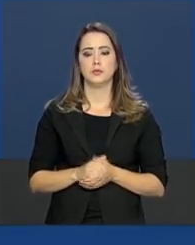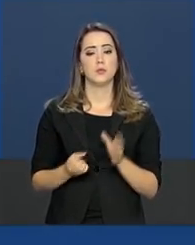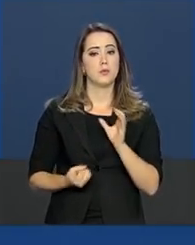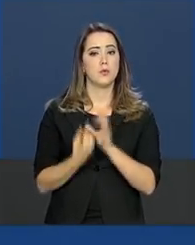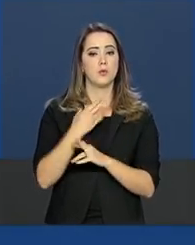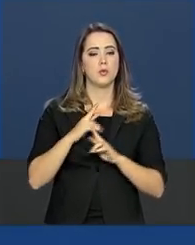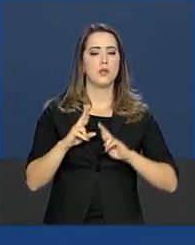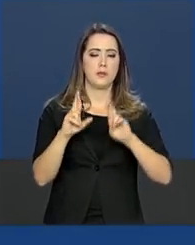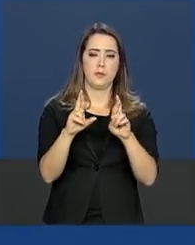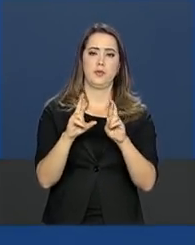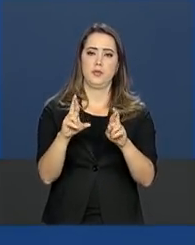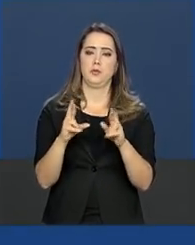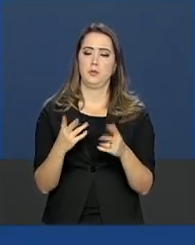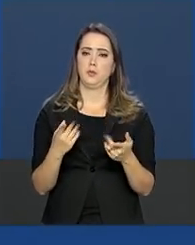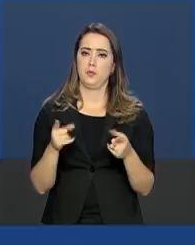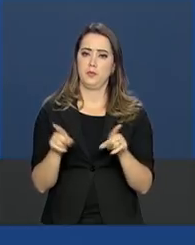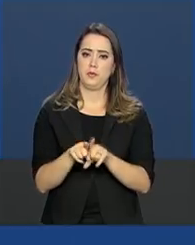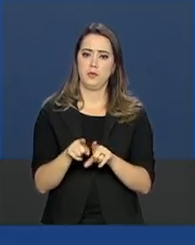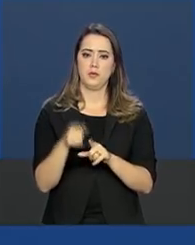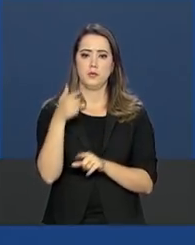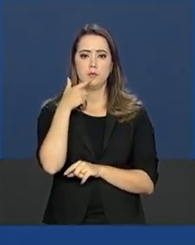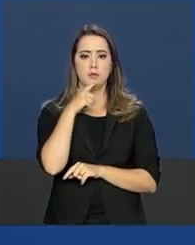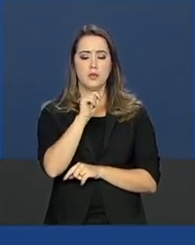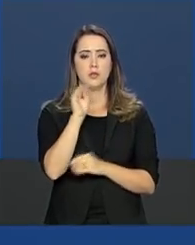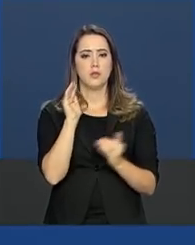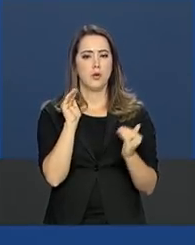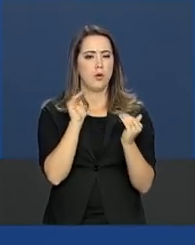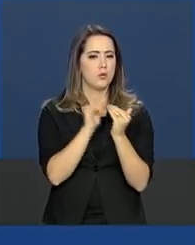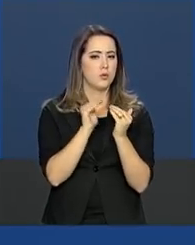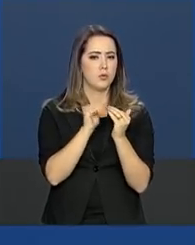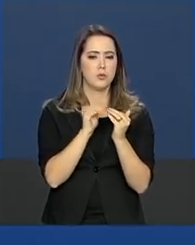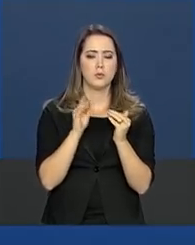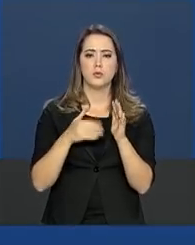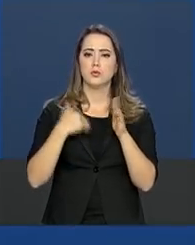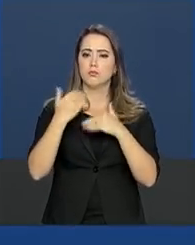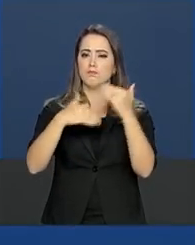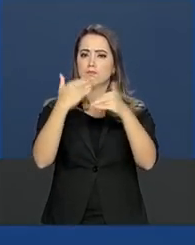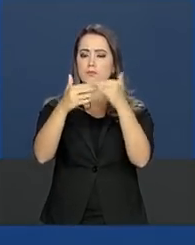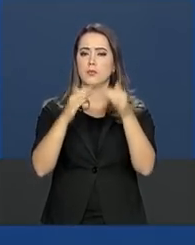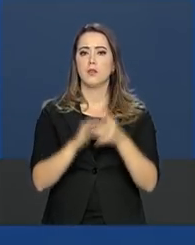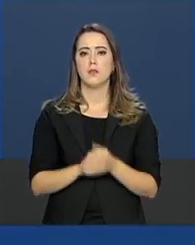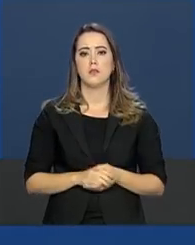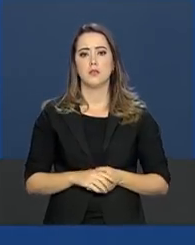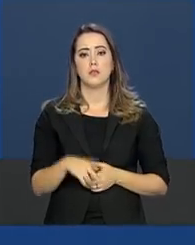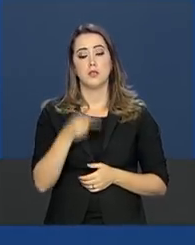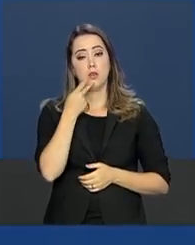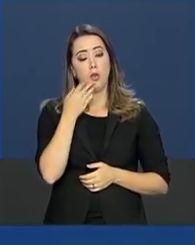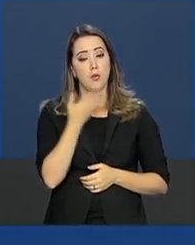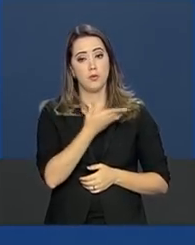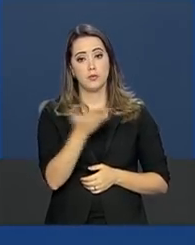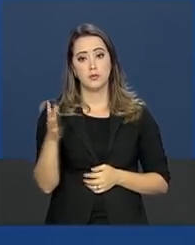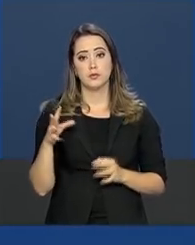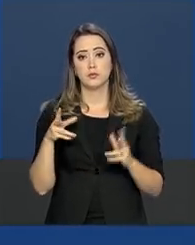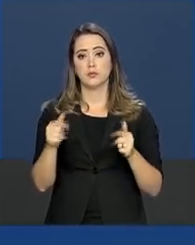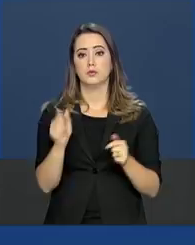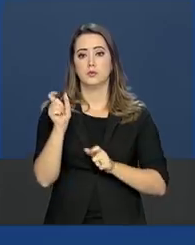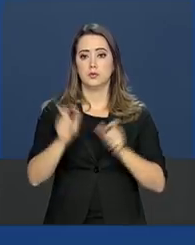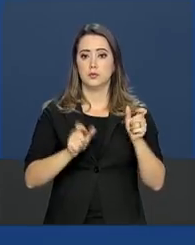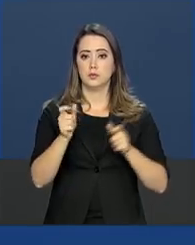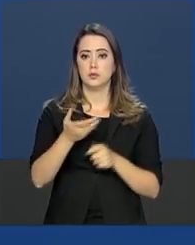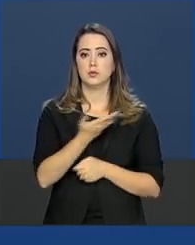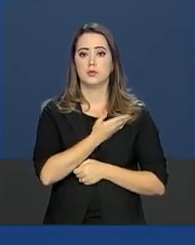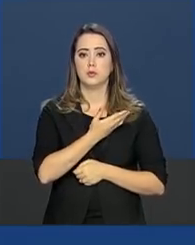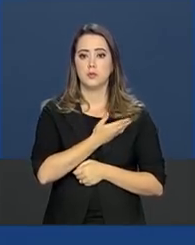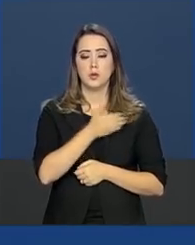criar expectativas e atingir metas muito antes do tempo. E eu confesso a todos os amigos e